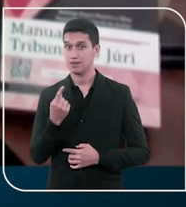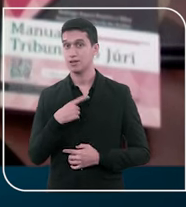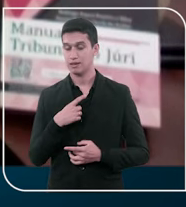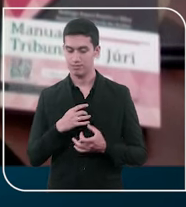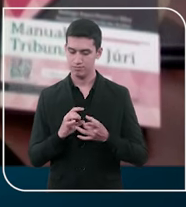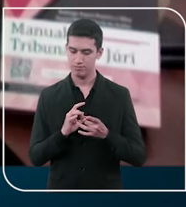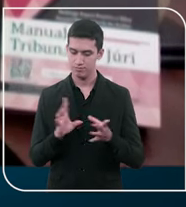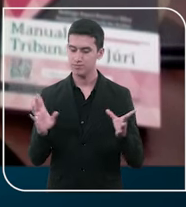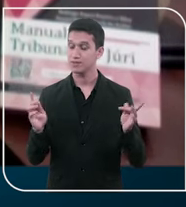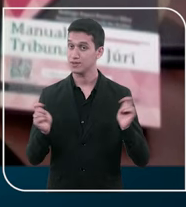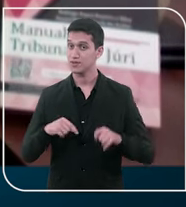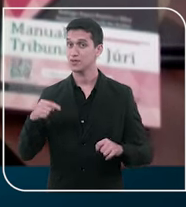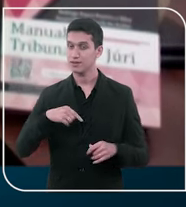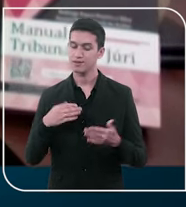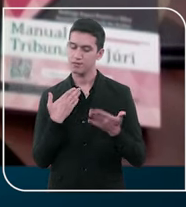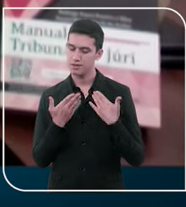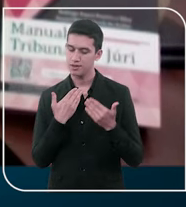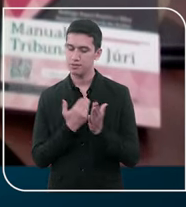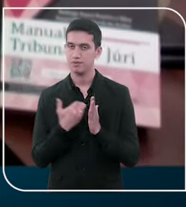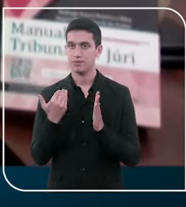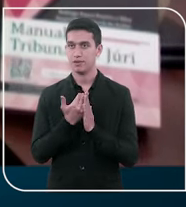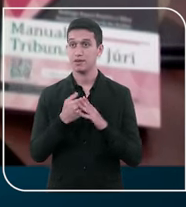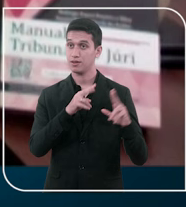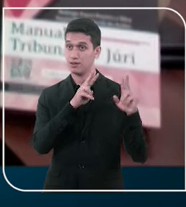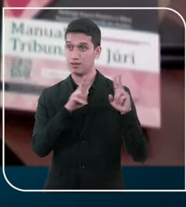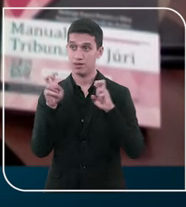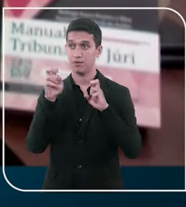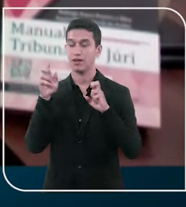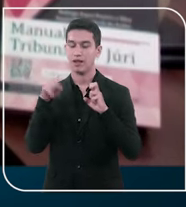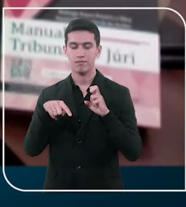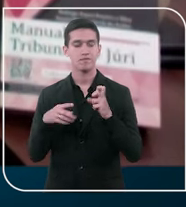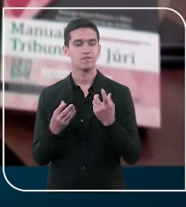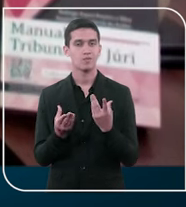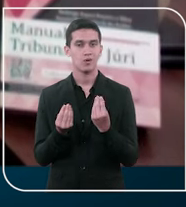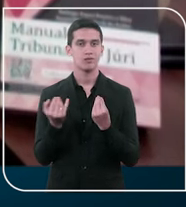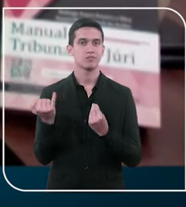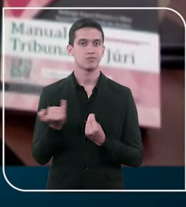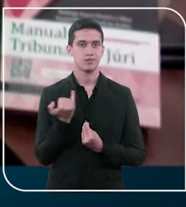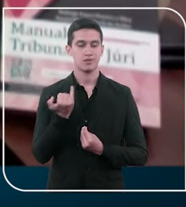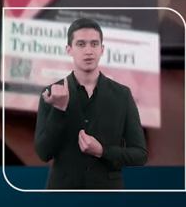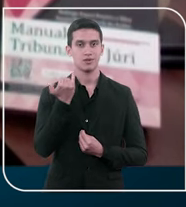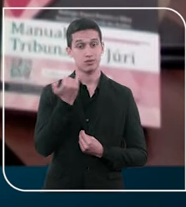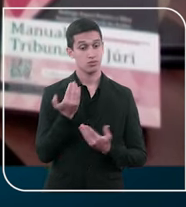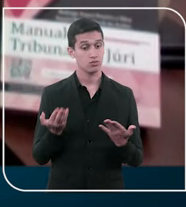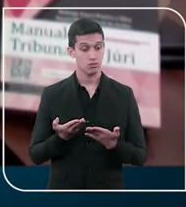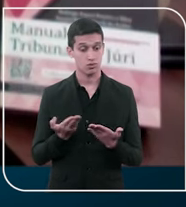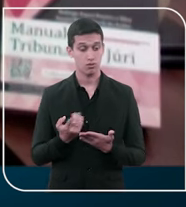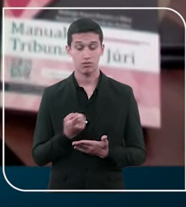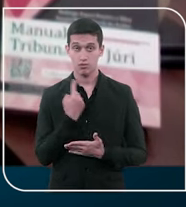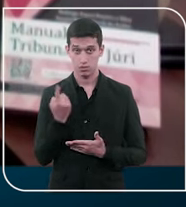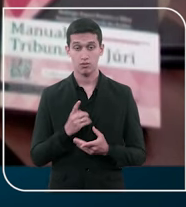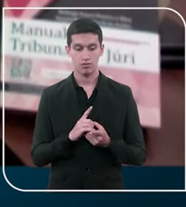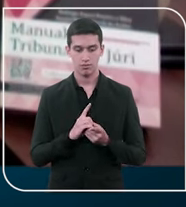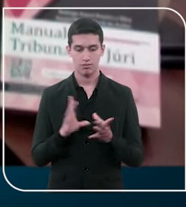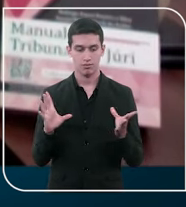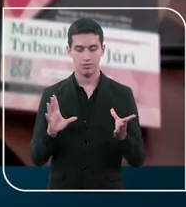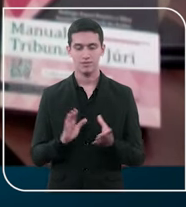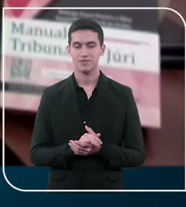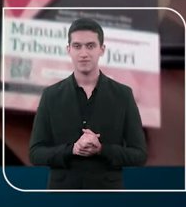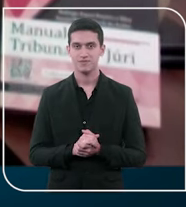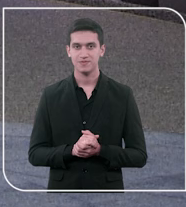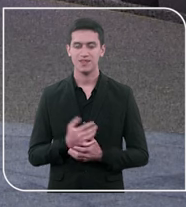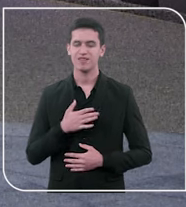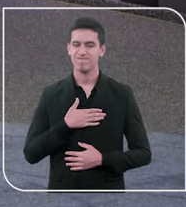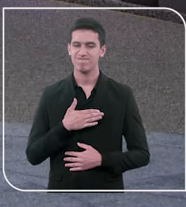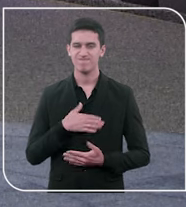nós estamos à disposição aqui para conversar um pouquinho sobre um tema que é tão importante hoje em dia para a nossa